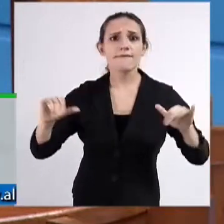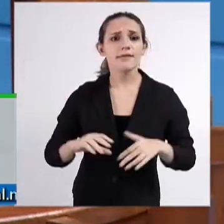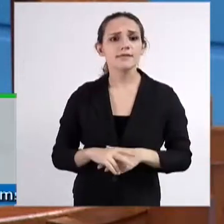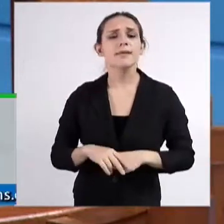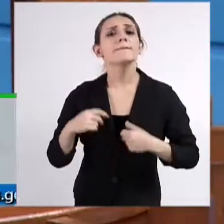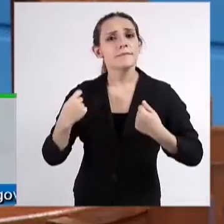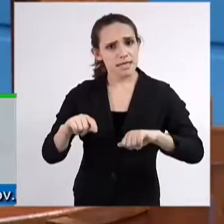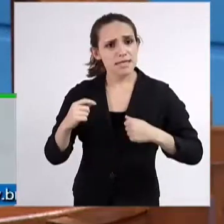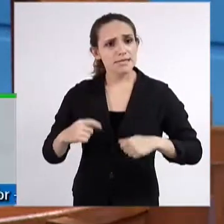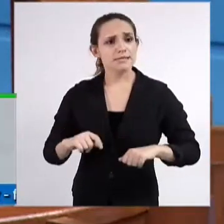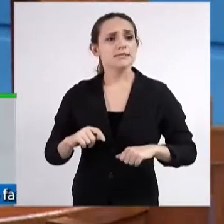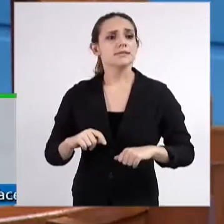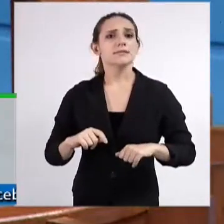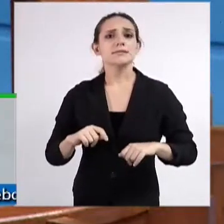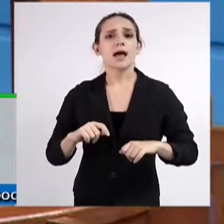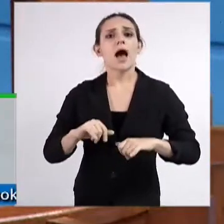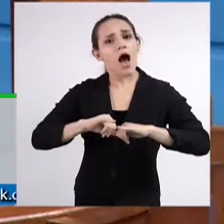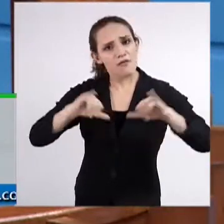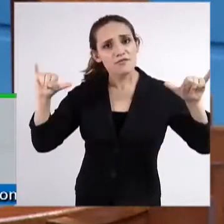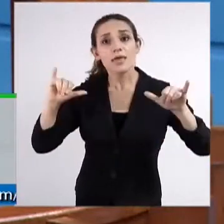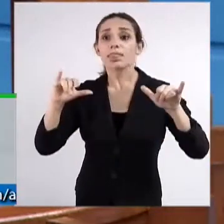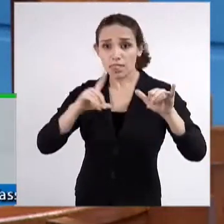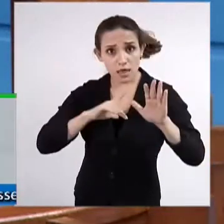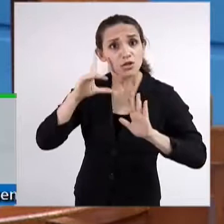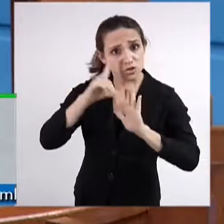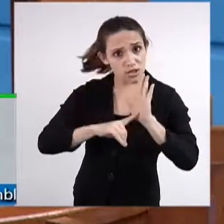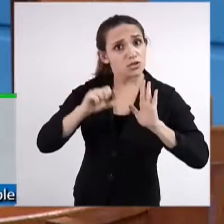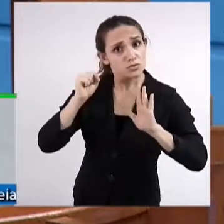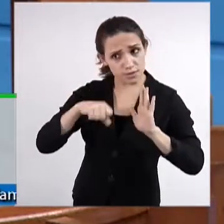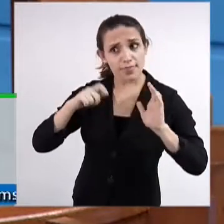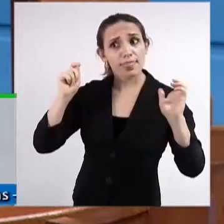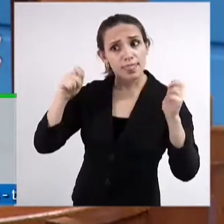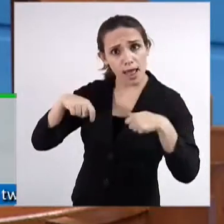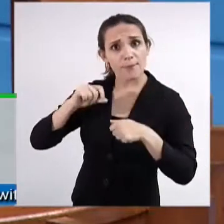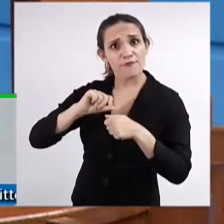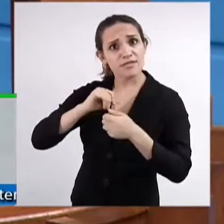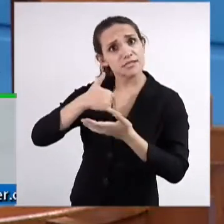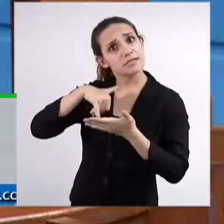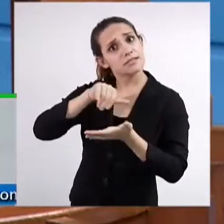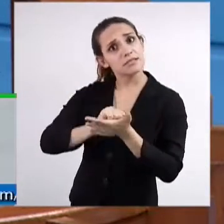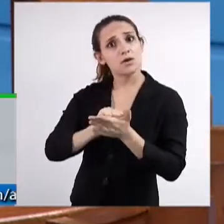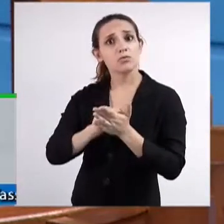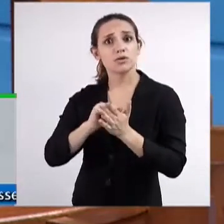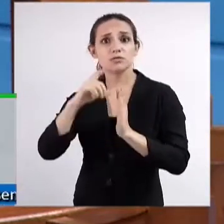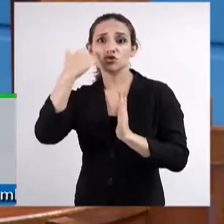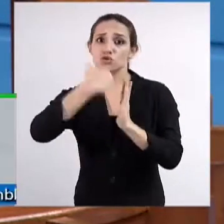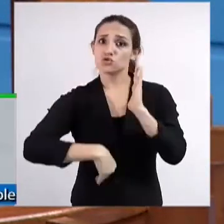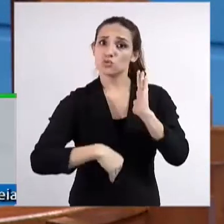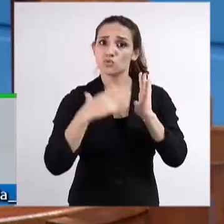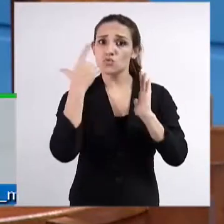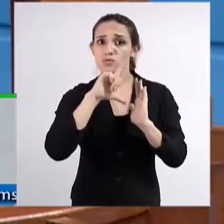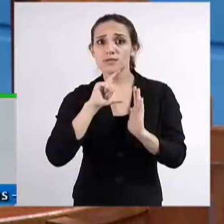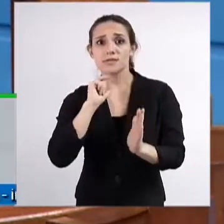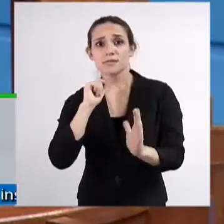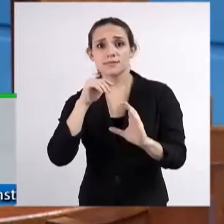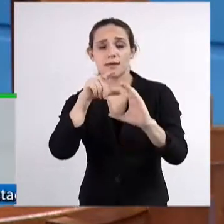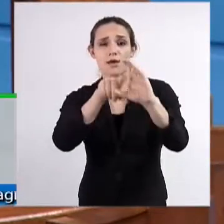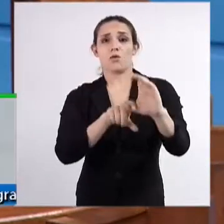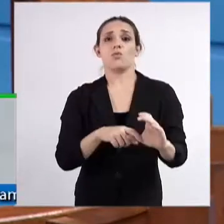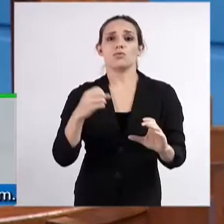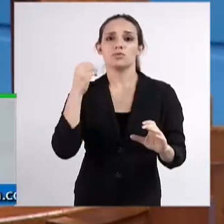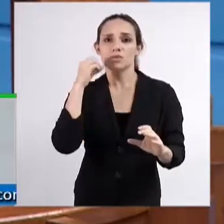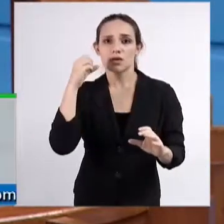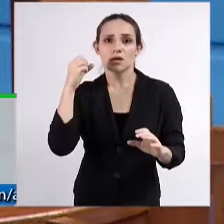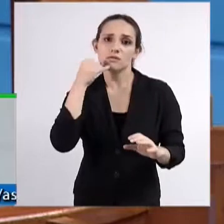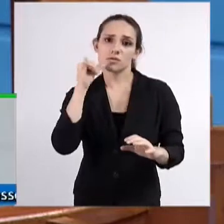para que compareçam em suas unidades e possam receber esses descontos que podem fazer